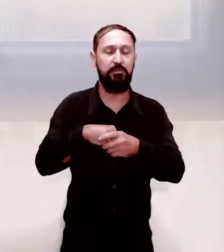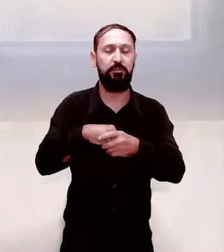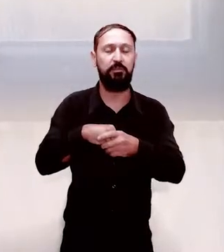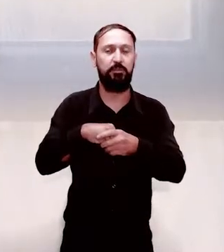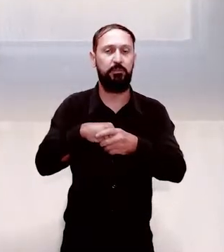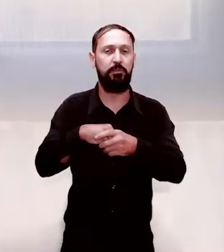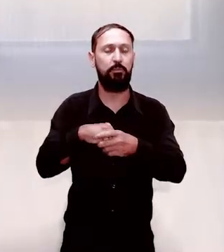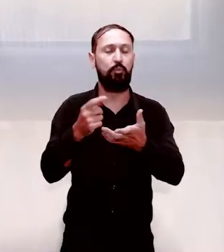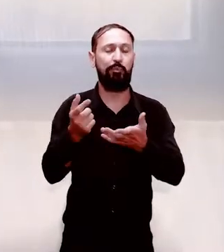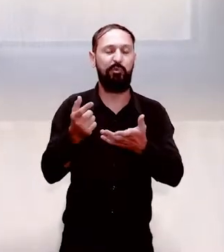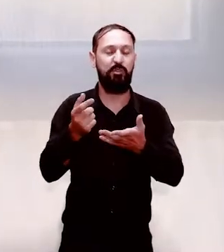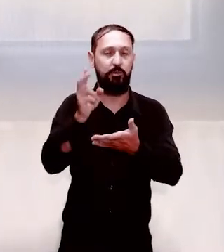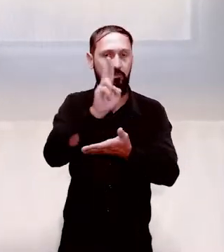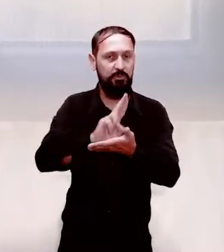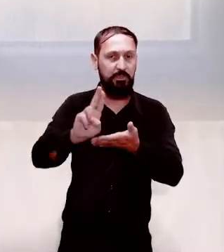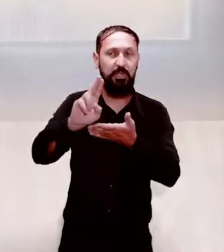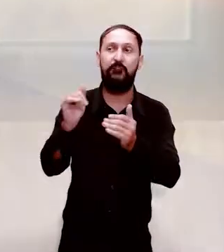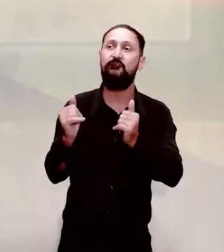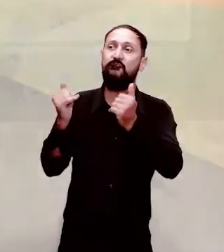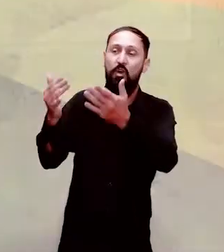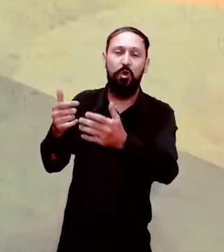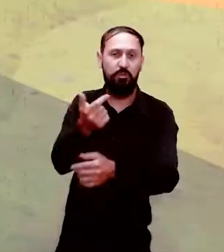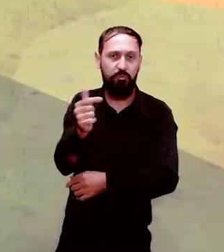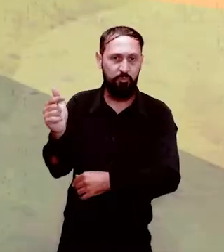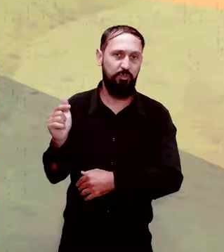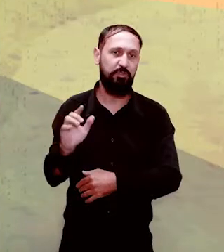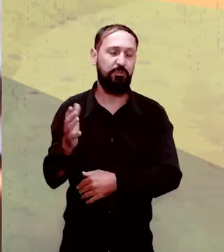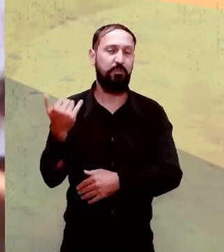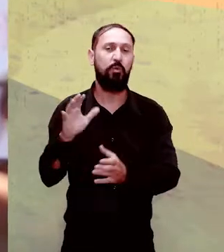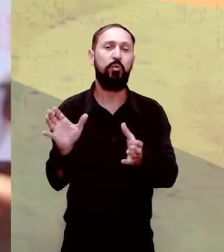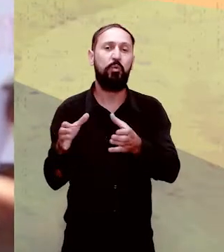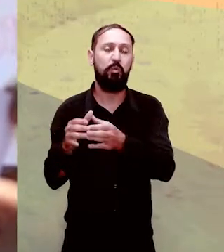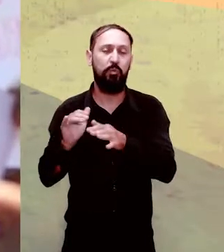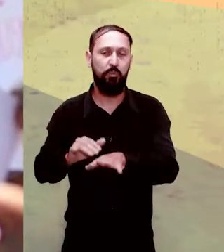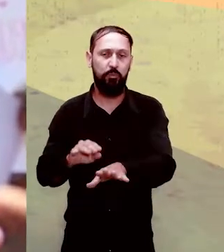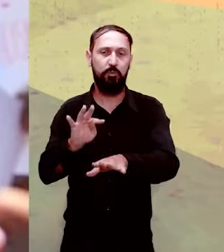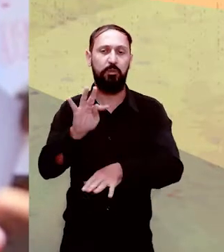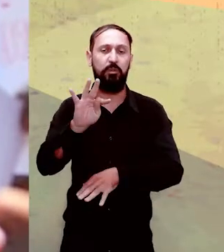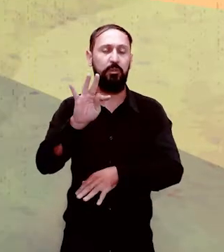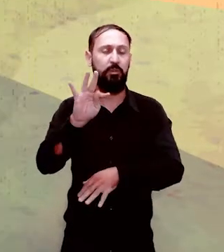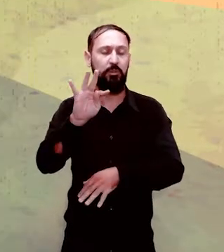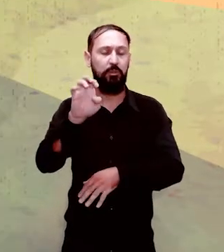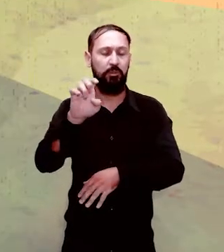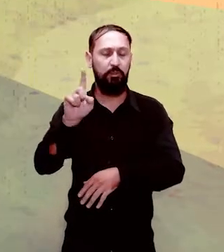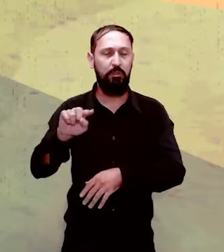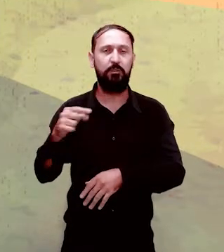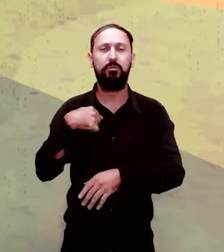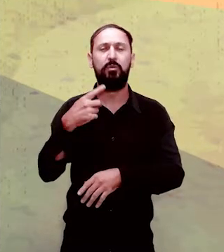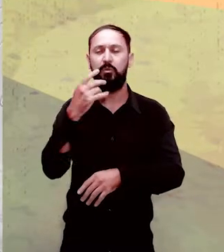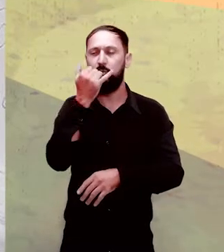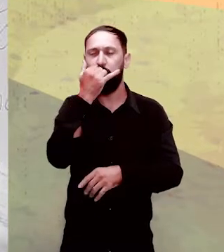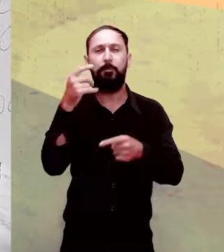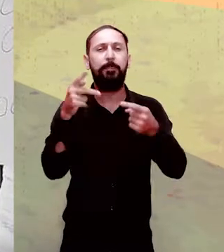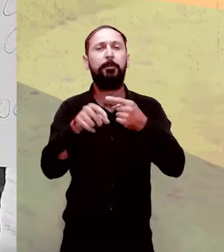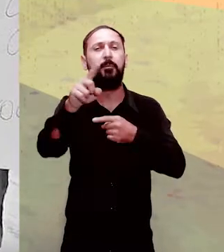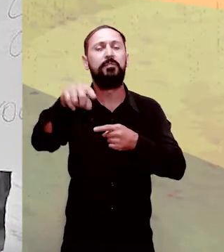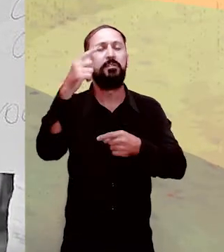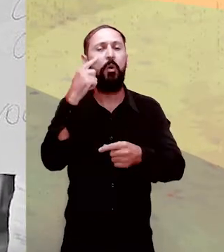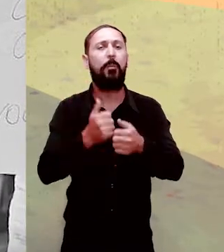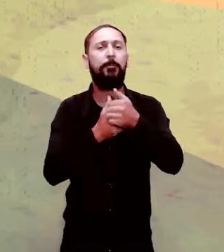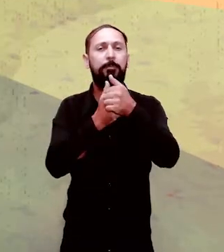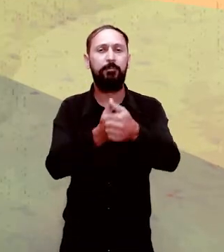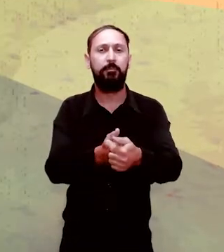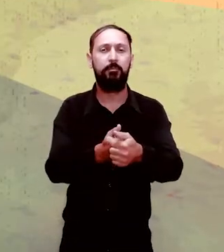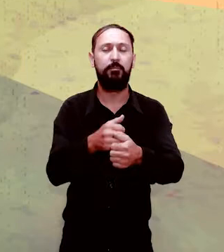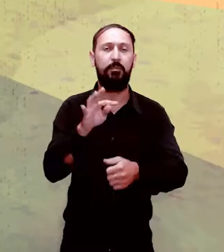na academia. Eu não tive uma vivência de militância fora da academia, como vocês tiveram no Grupo Tez. Só me permita, só desculpa te interromper,